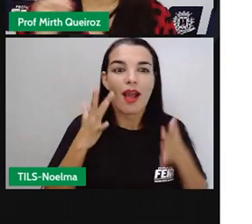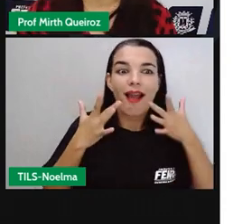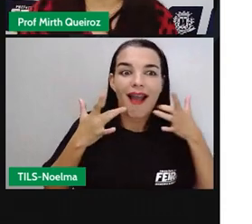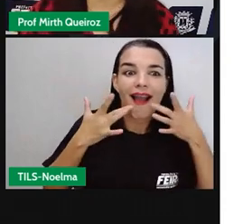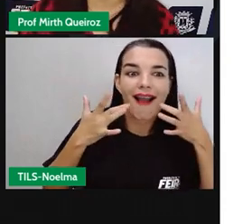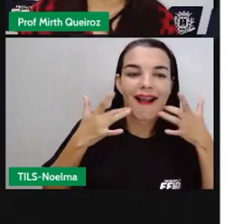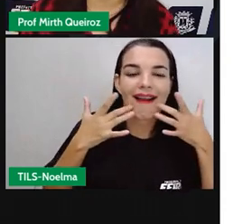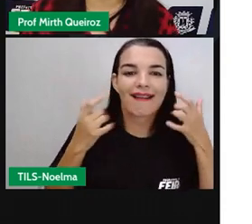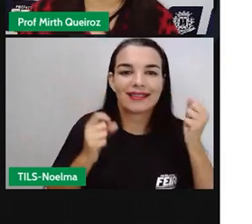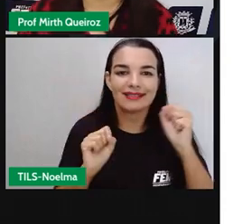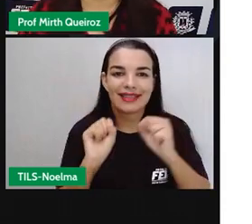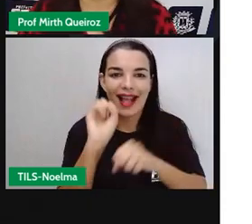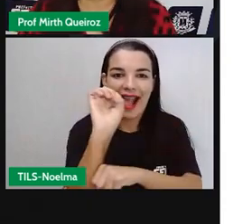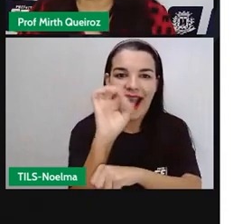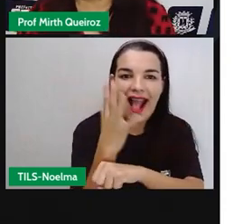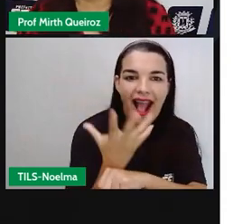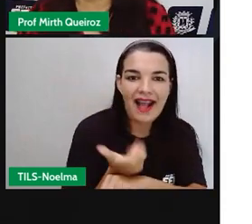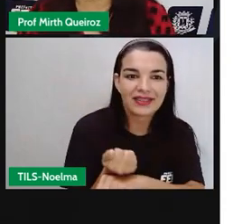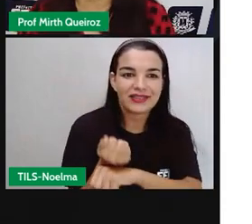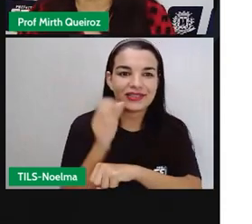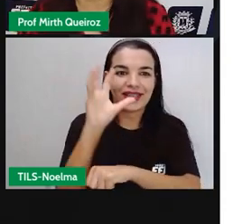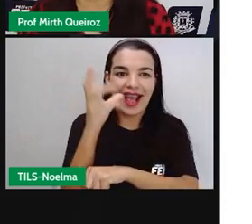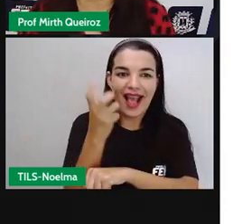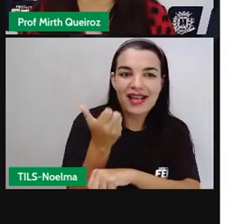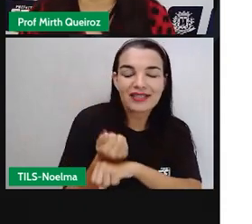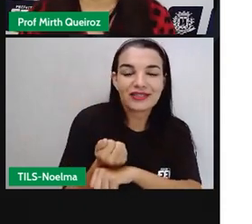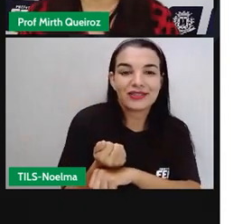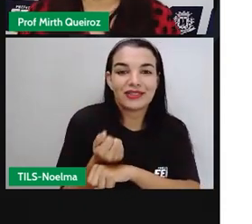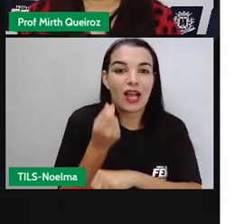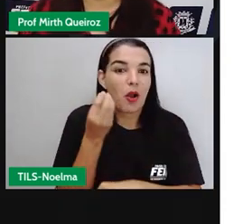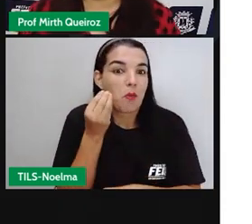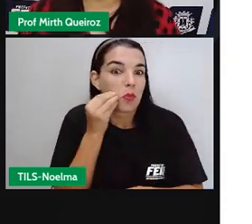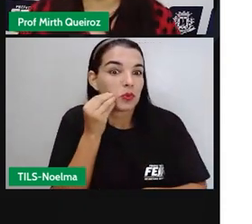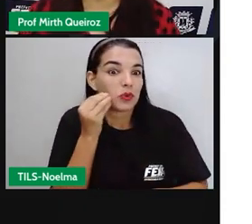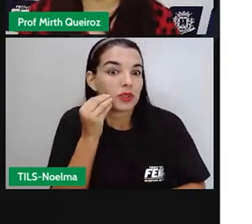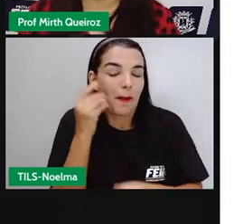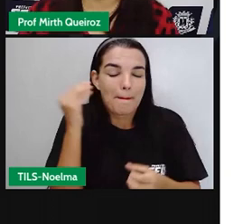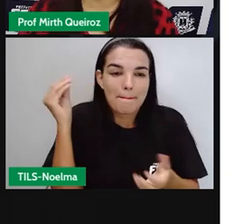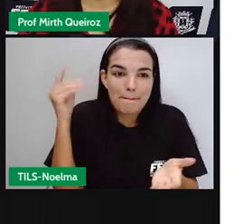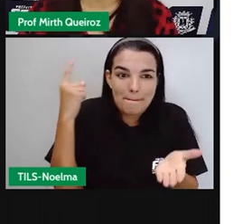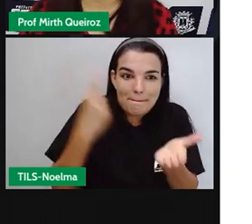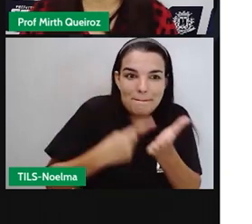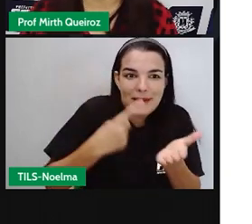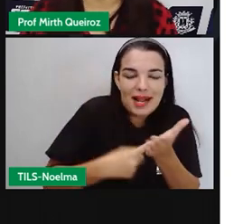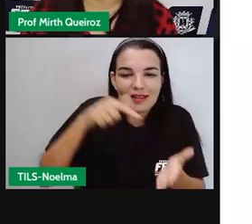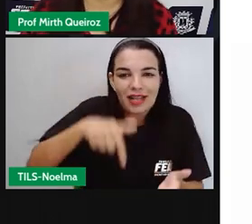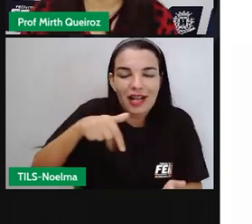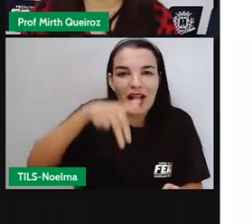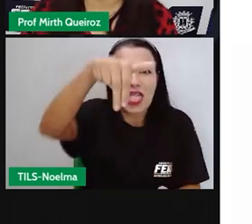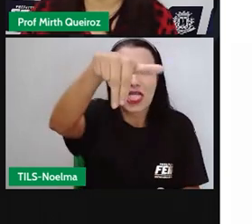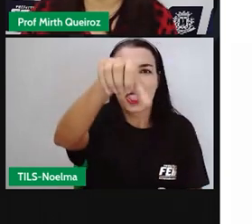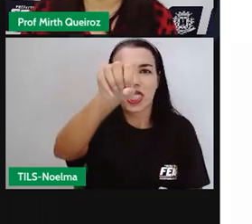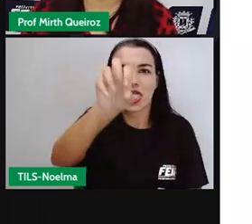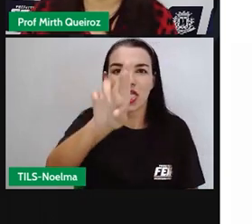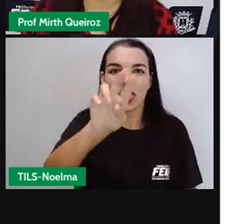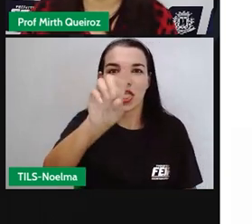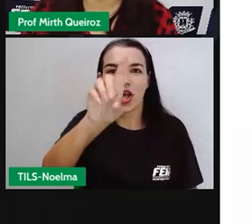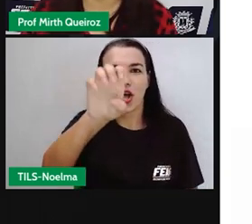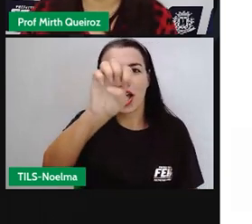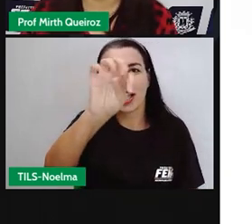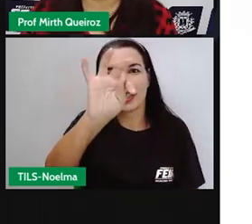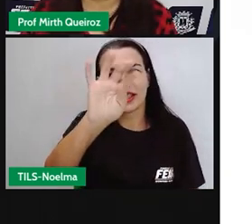está presente de forma muito marcante no Nordeste, que é a nossa região, por ser uma forma de